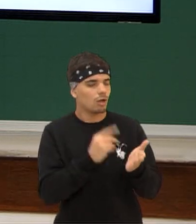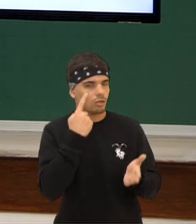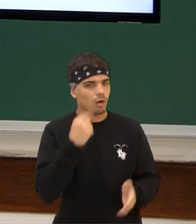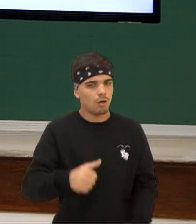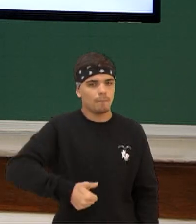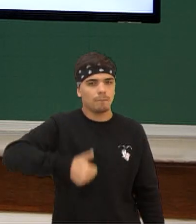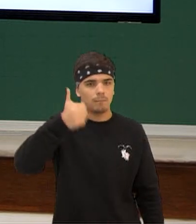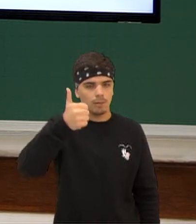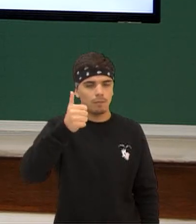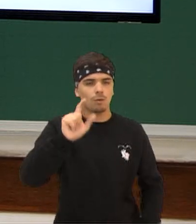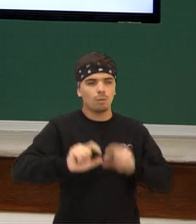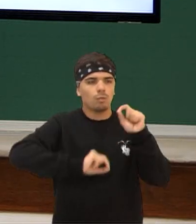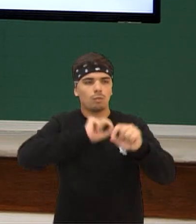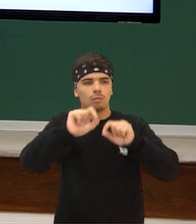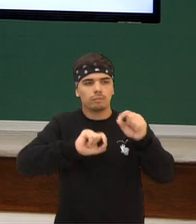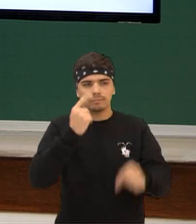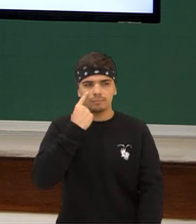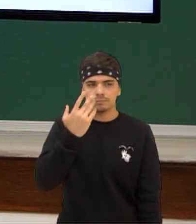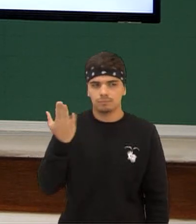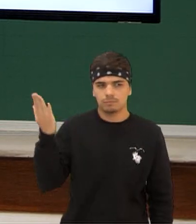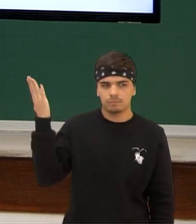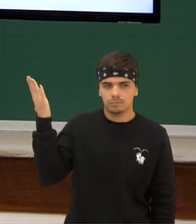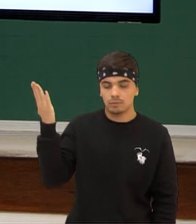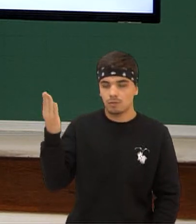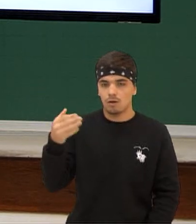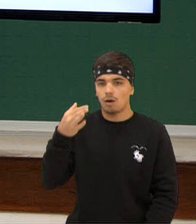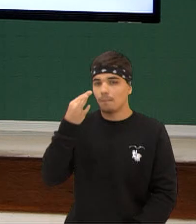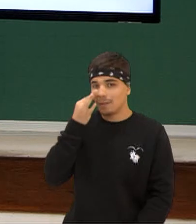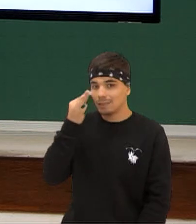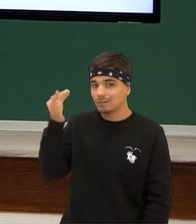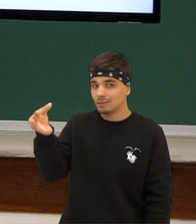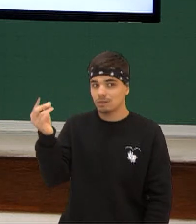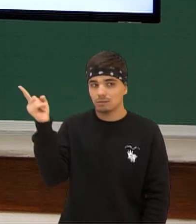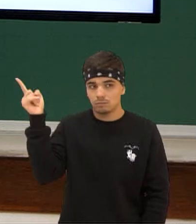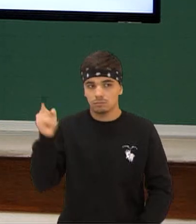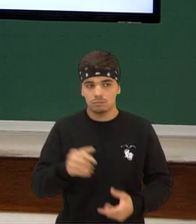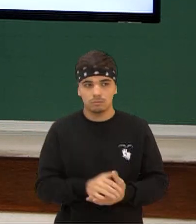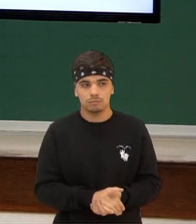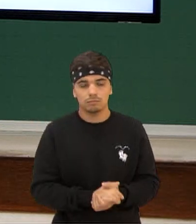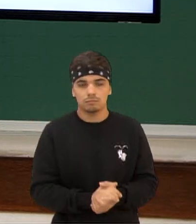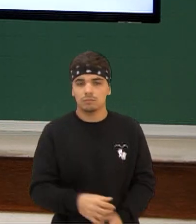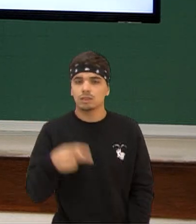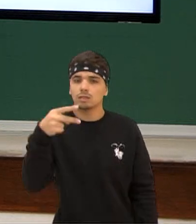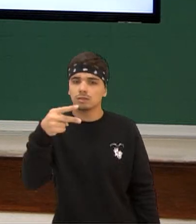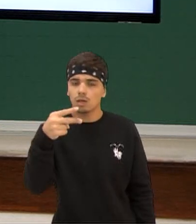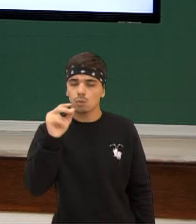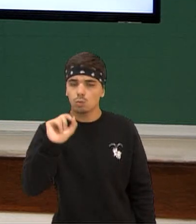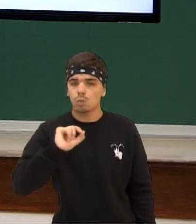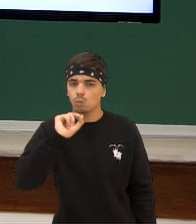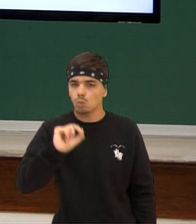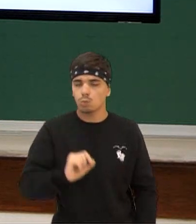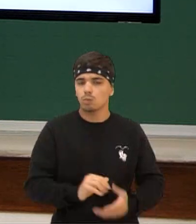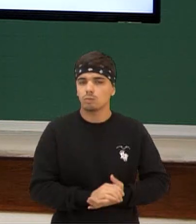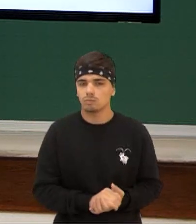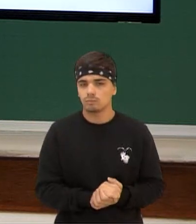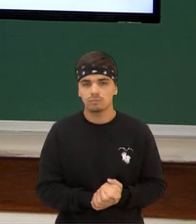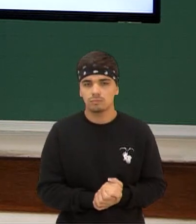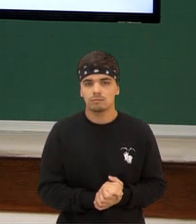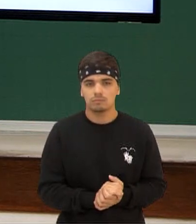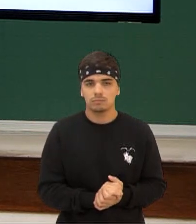primeira what can tecido presta atenção na pergunta gente e a segunda what